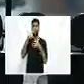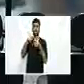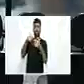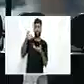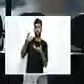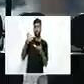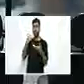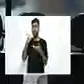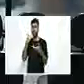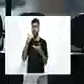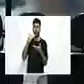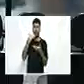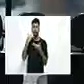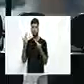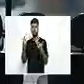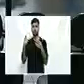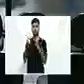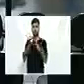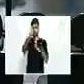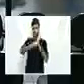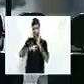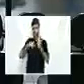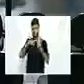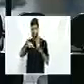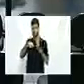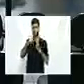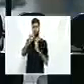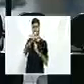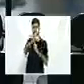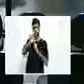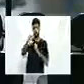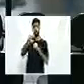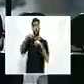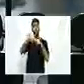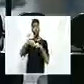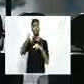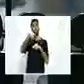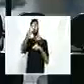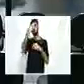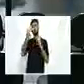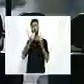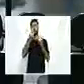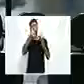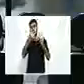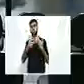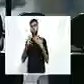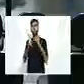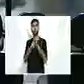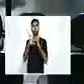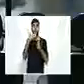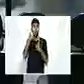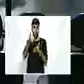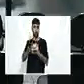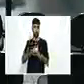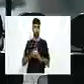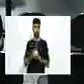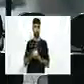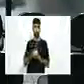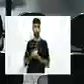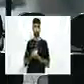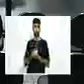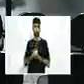caminhões contratado do próprio município do próprio saai então assim que que você pode ver também para melhorar essa